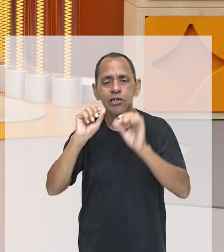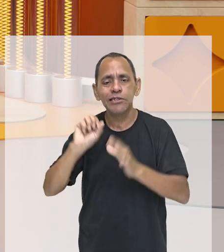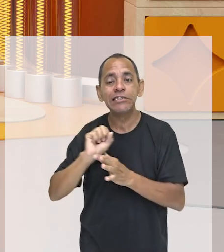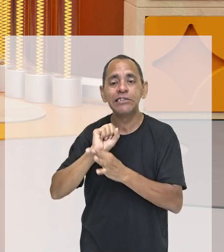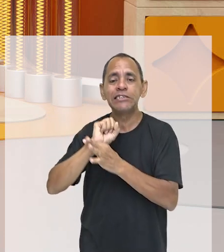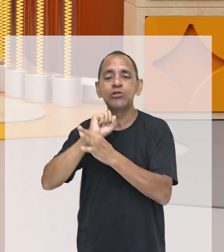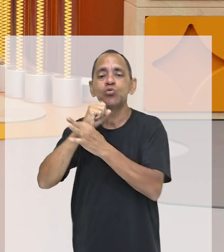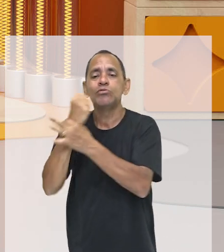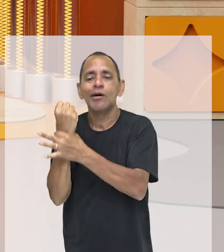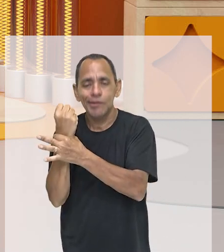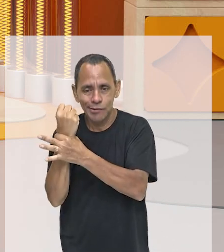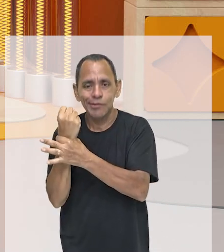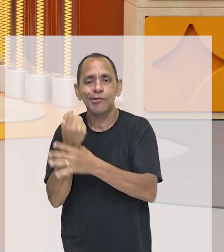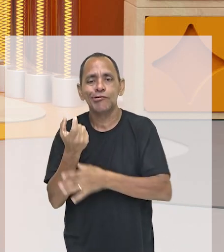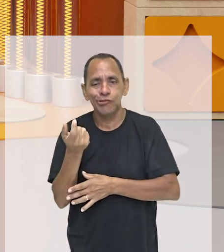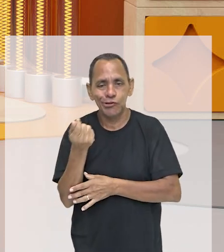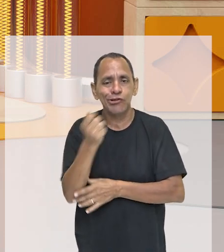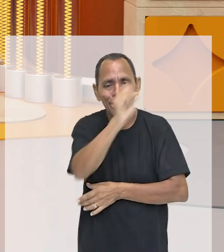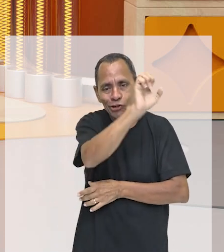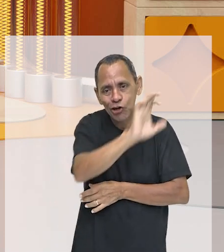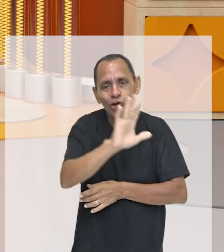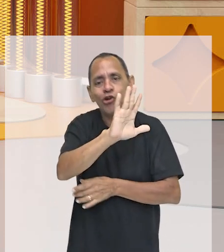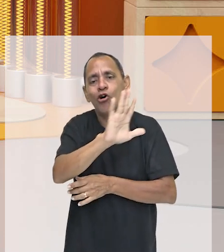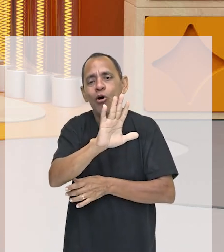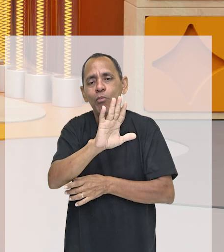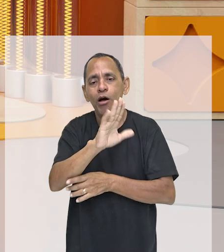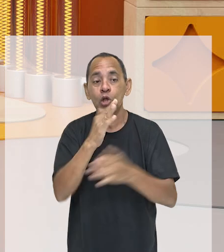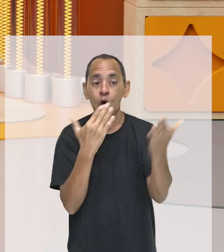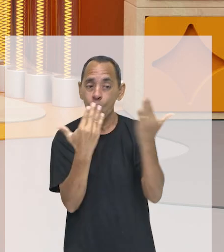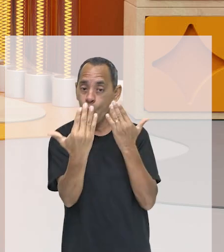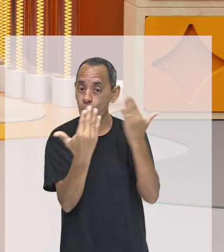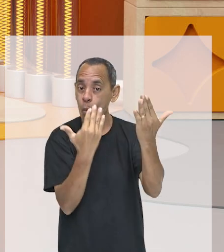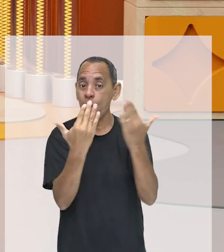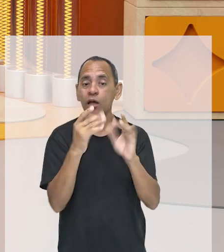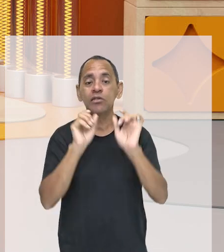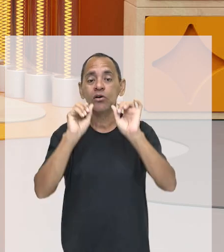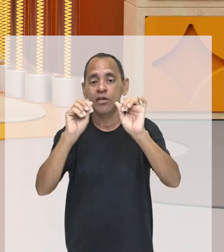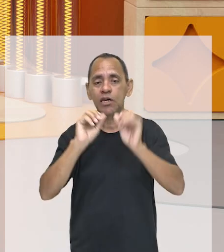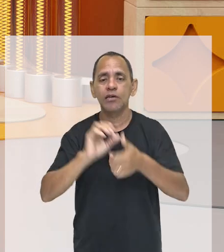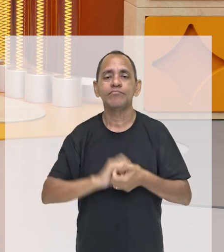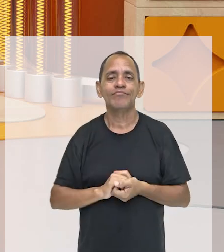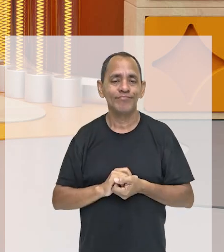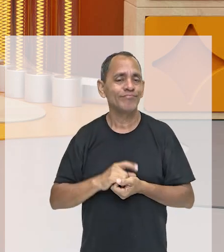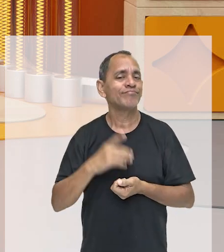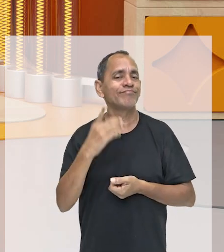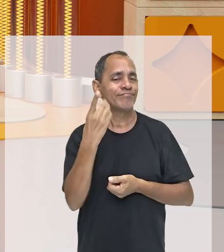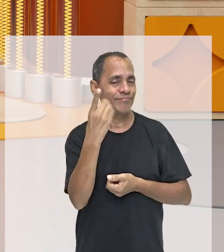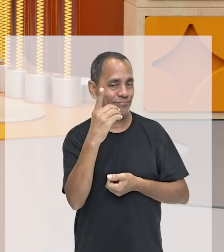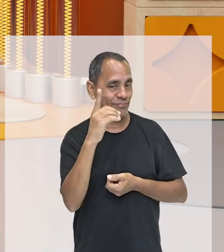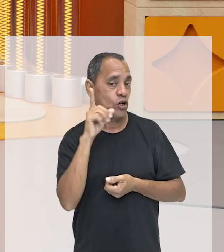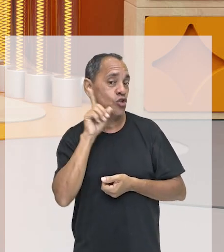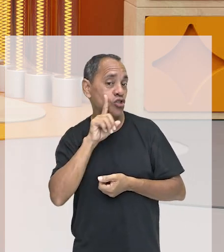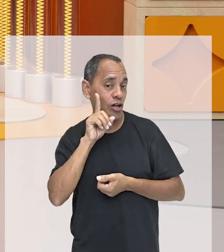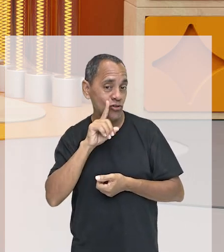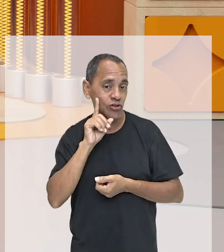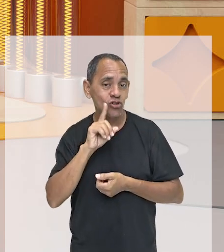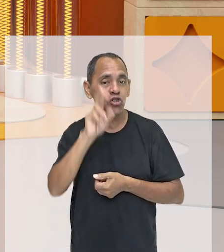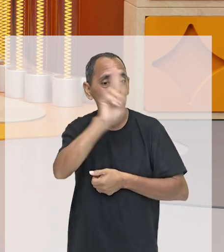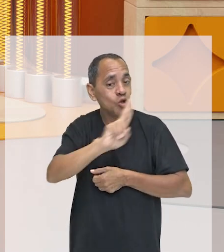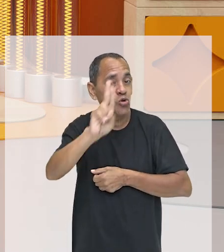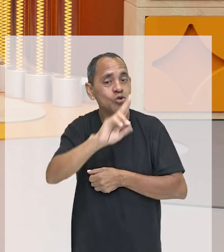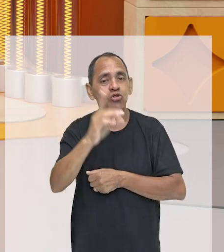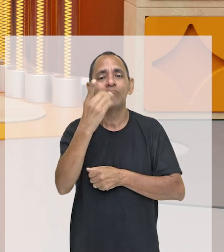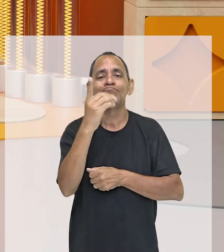a moeda europeia, em comparação principalmente com quem? Com os Estados Unidos da América,